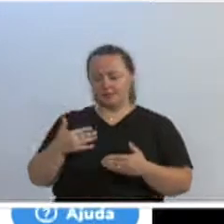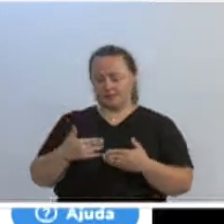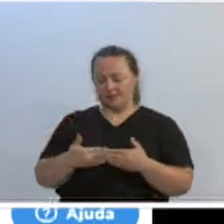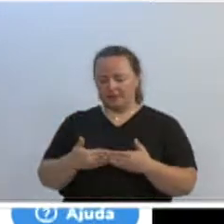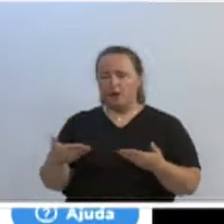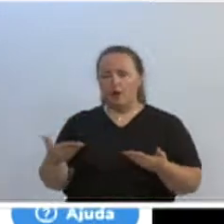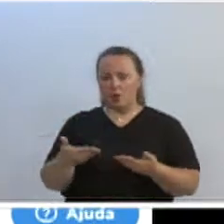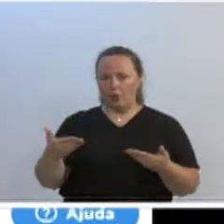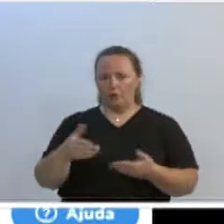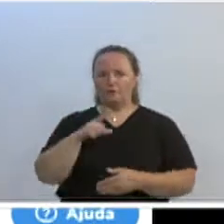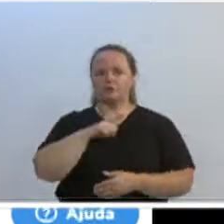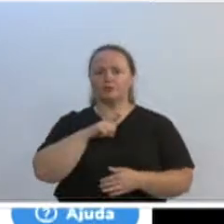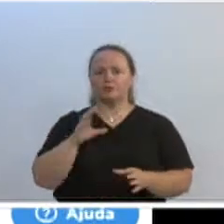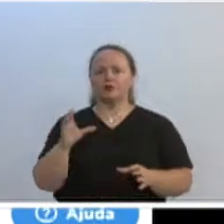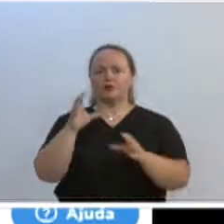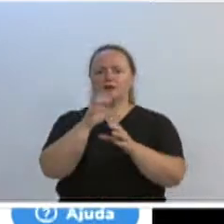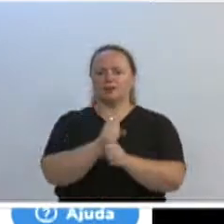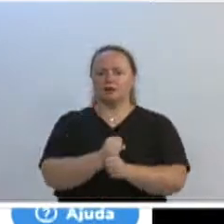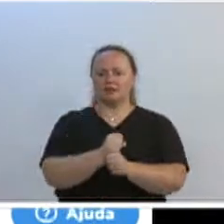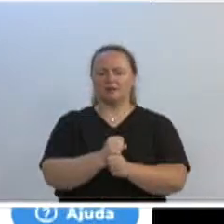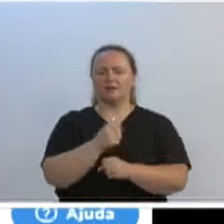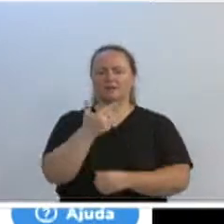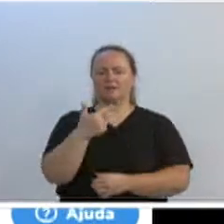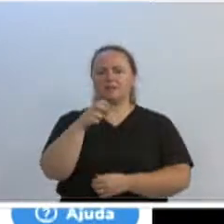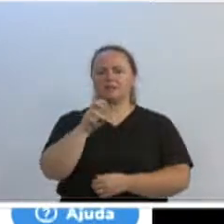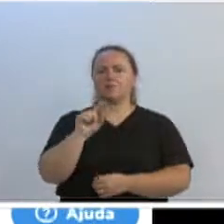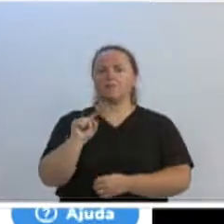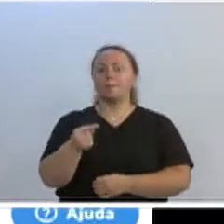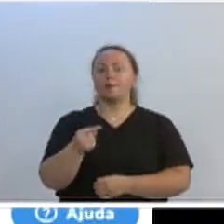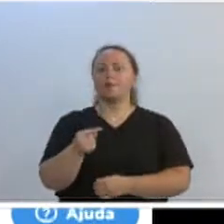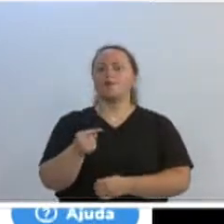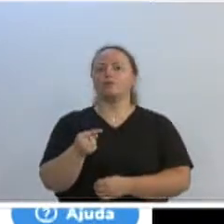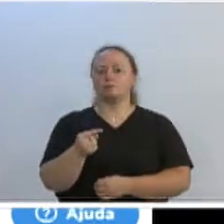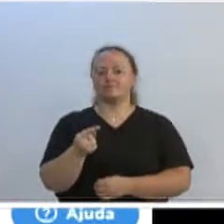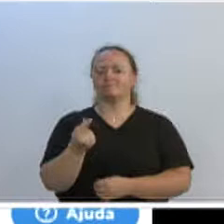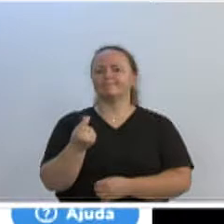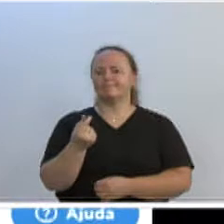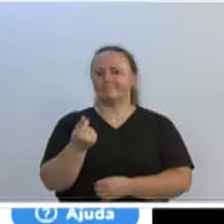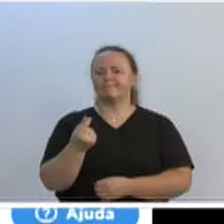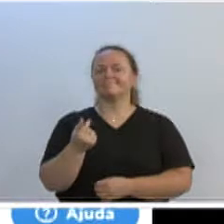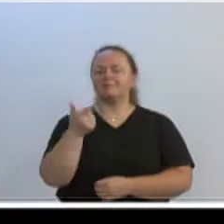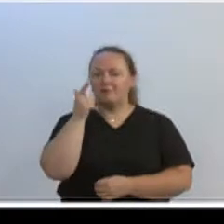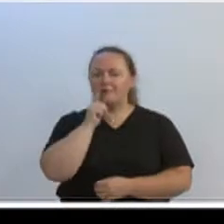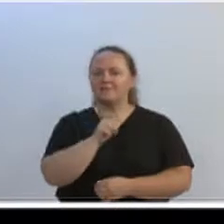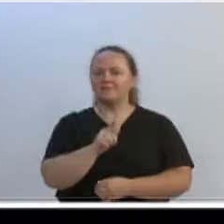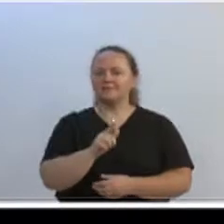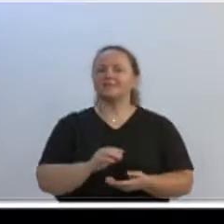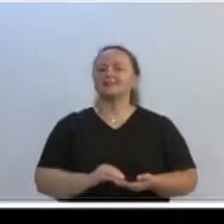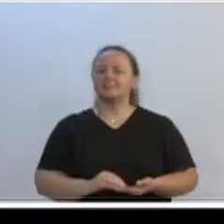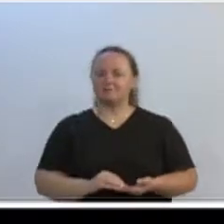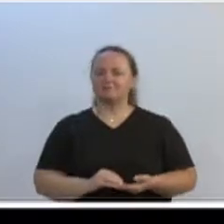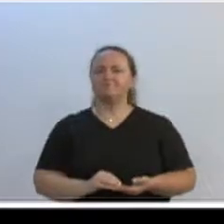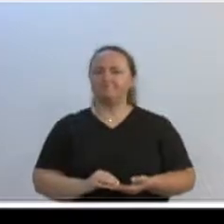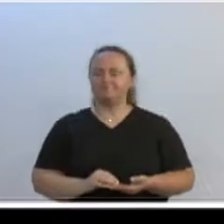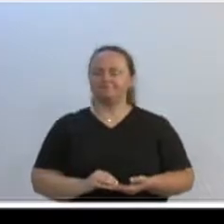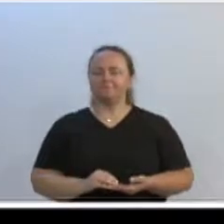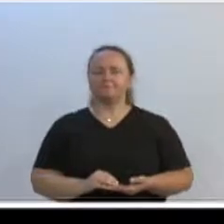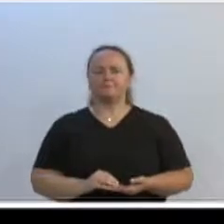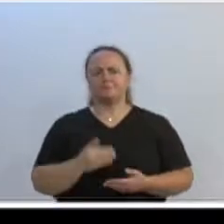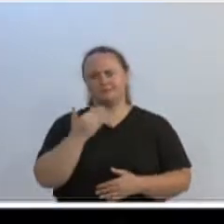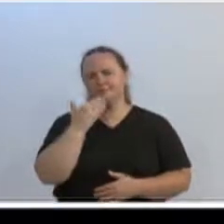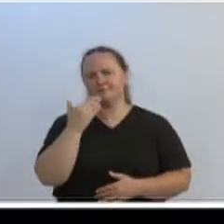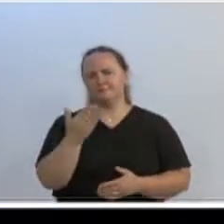eram 17 mil foram arrecadados 25 mil reais 8 mil reais a mais em dois dias de campanha então eu peço encarecidamente